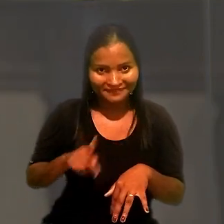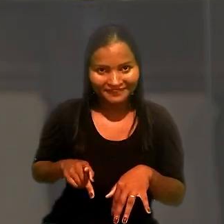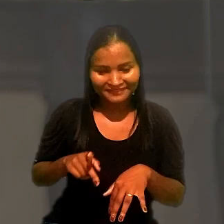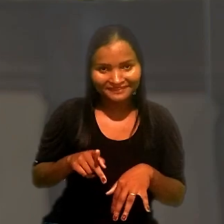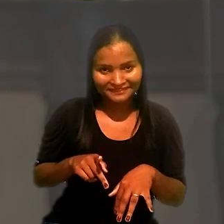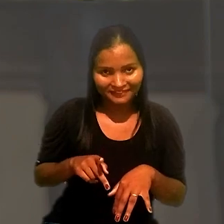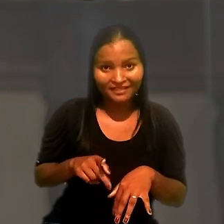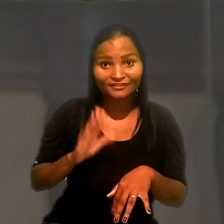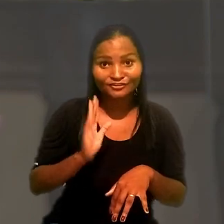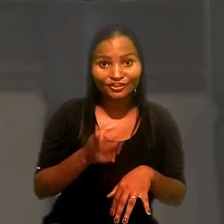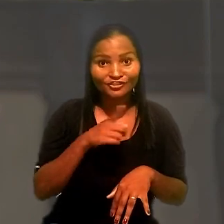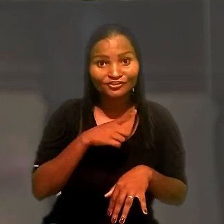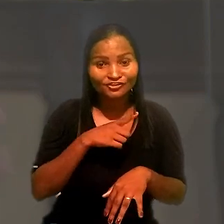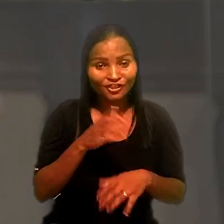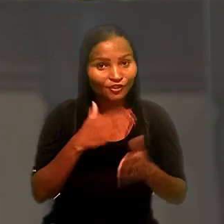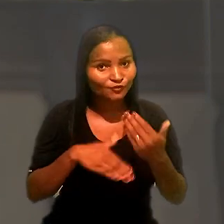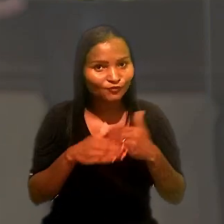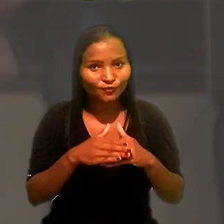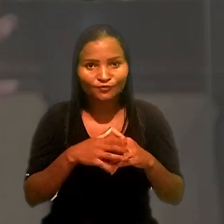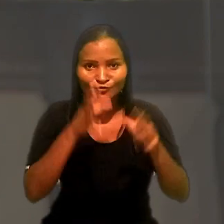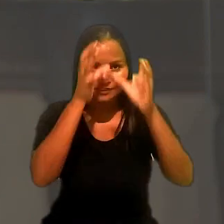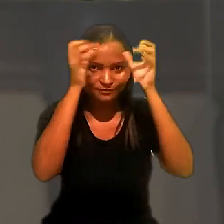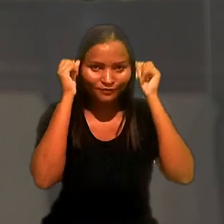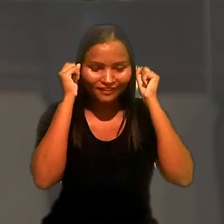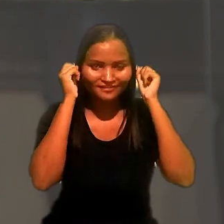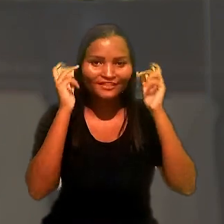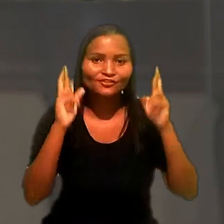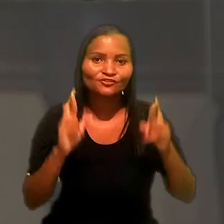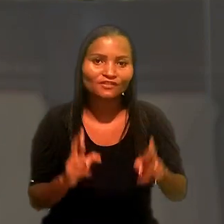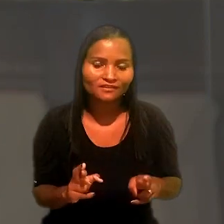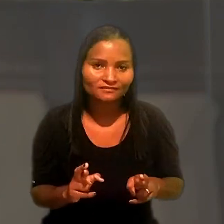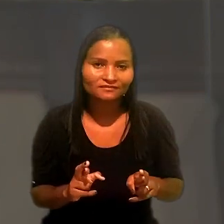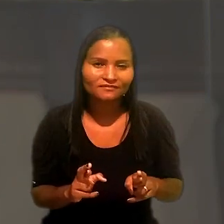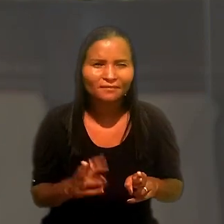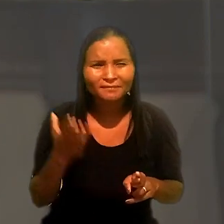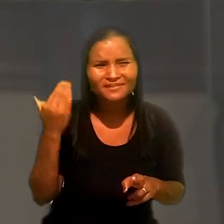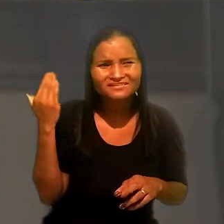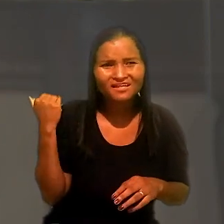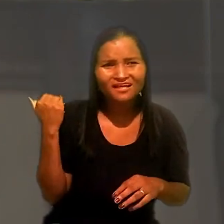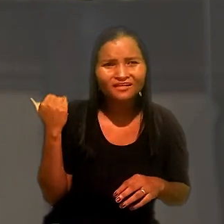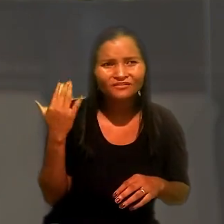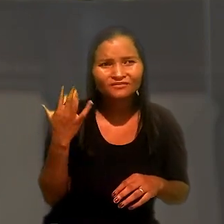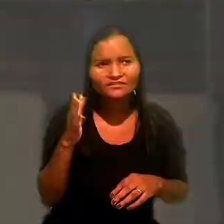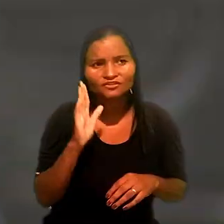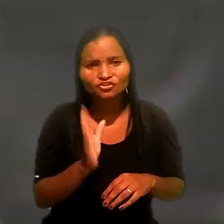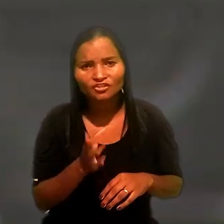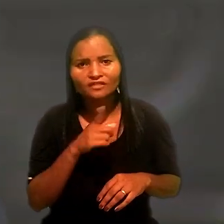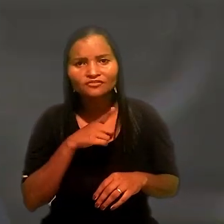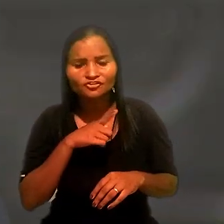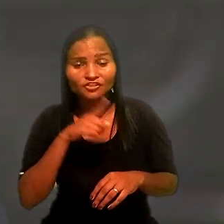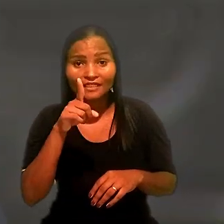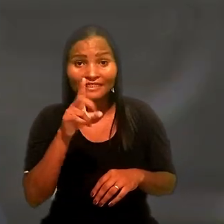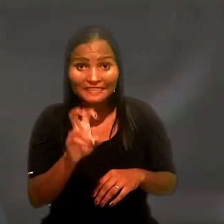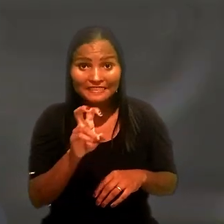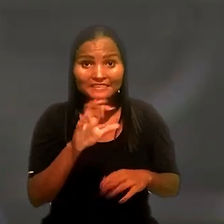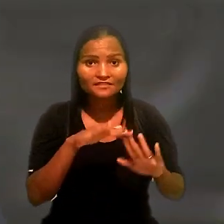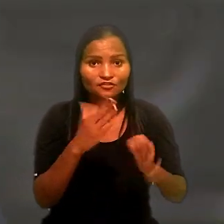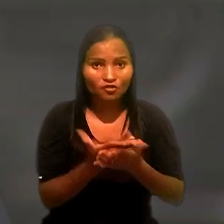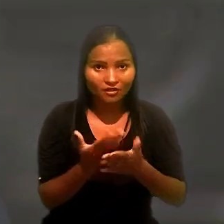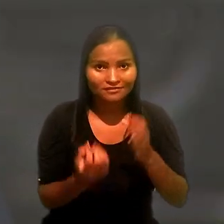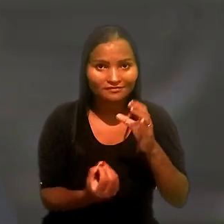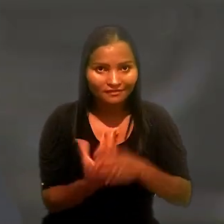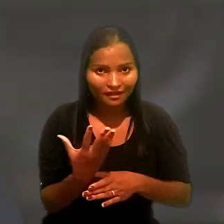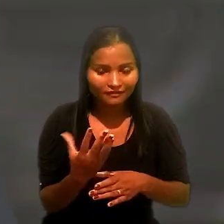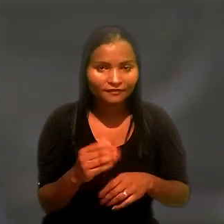se não me engano, no início eram 15, que já tinham 15 escolas que já tinham sido criadas. A outra questão foi